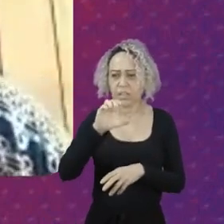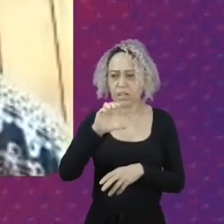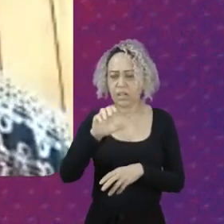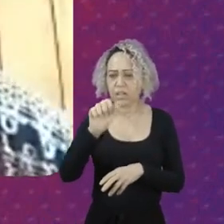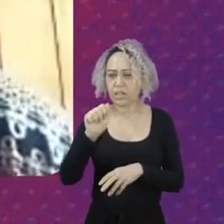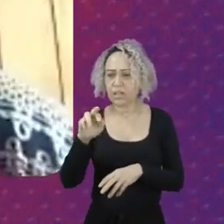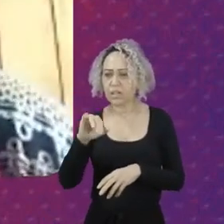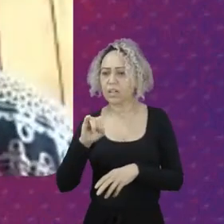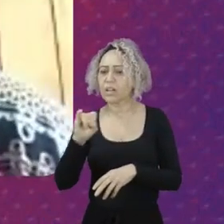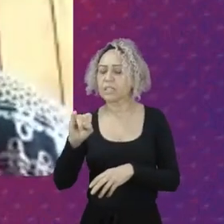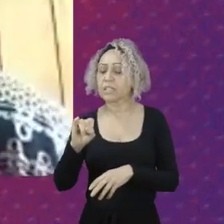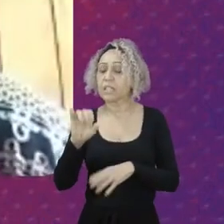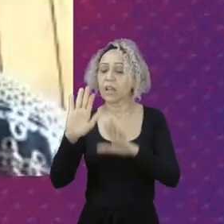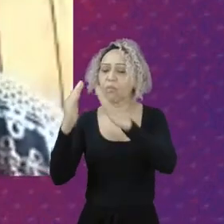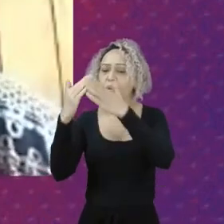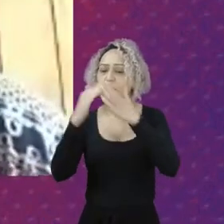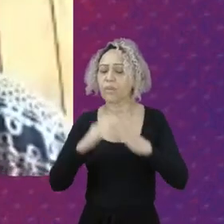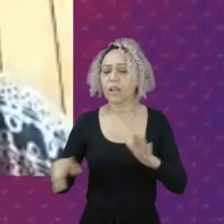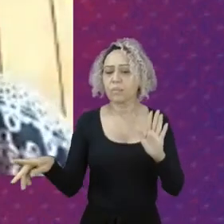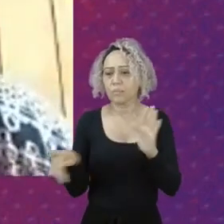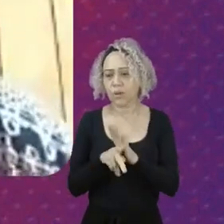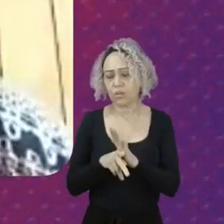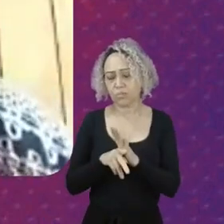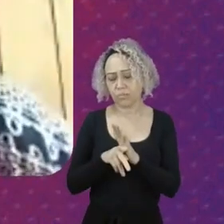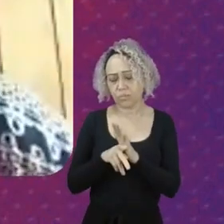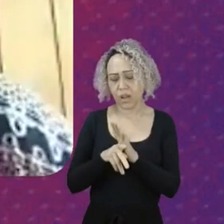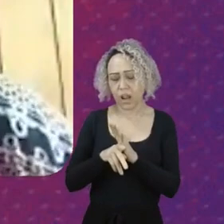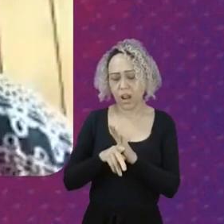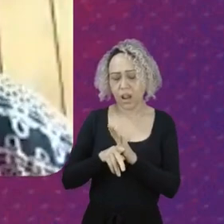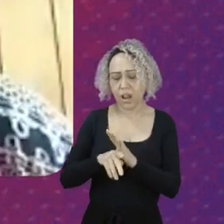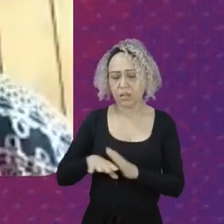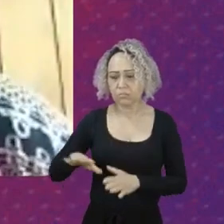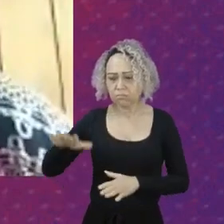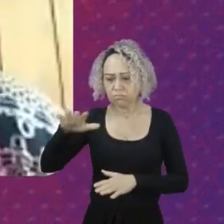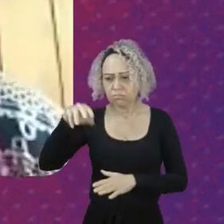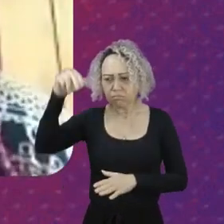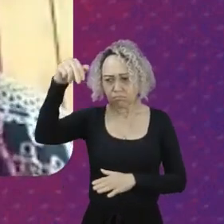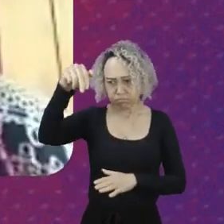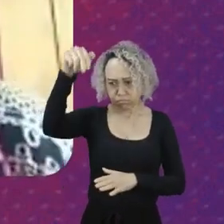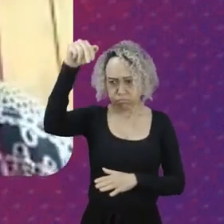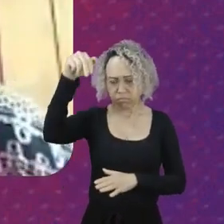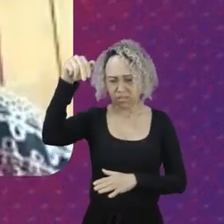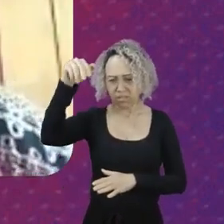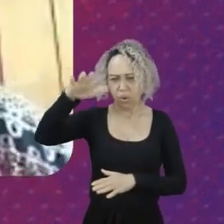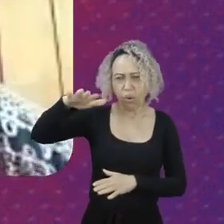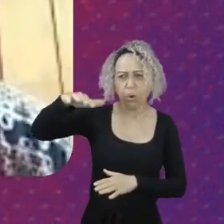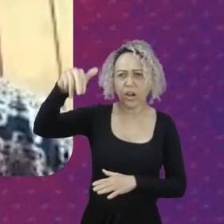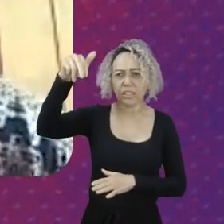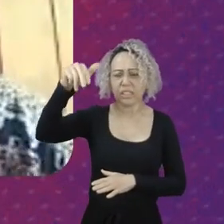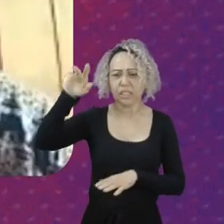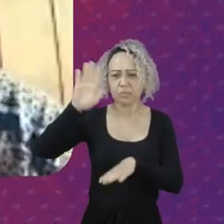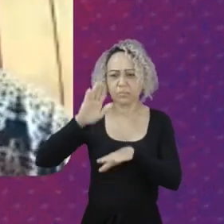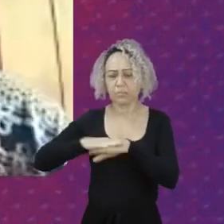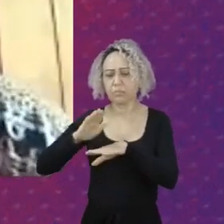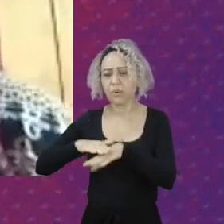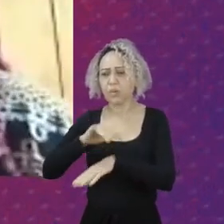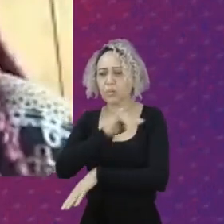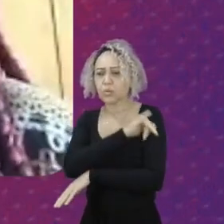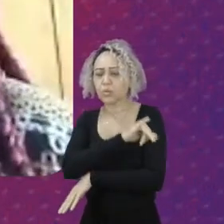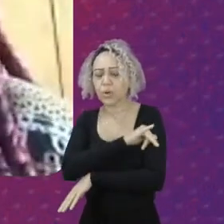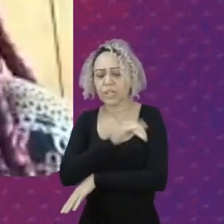Zona Norte aqui do Rio de Janeiro. Então, há uma força, né? Pamela Passos,